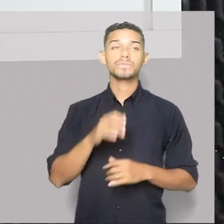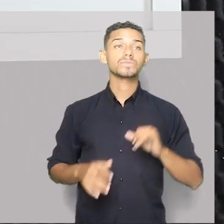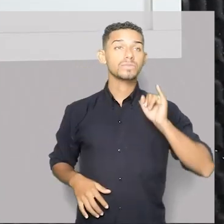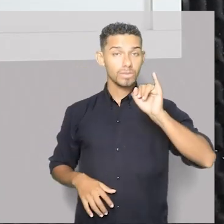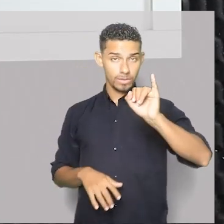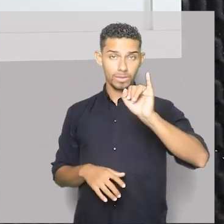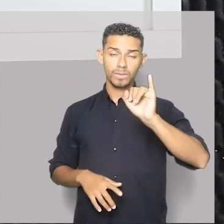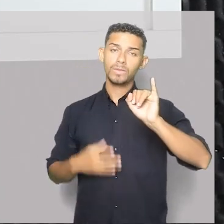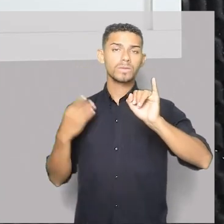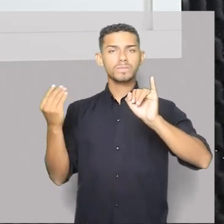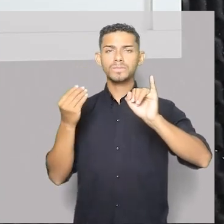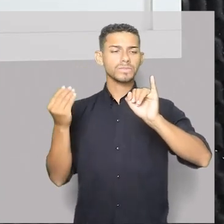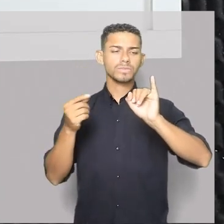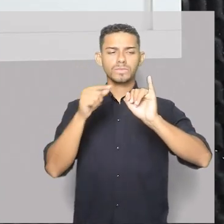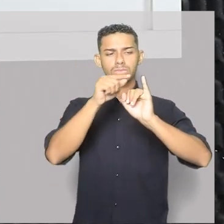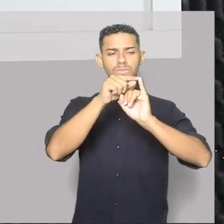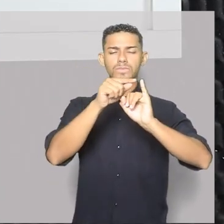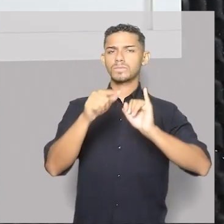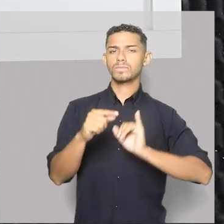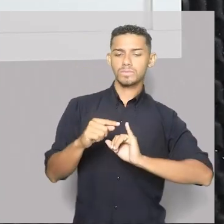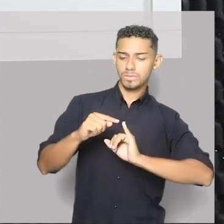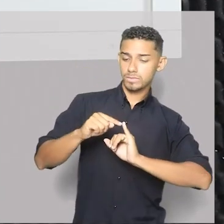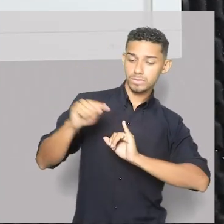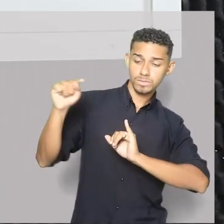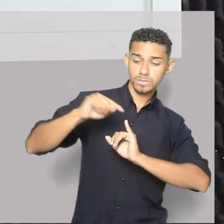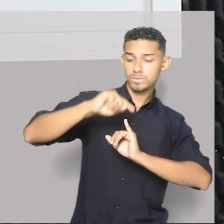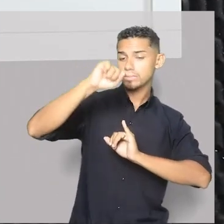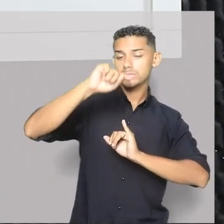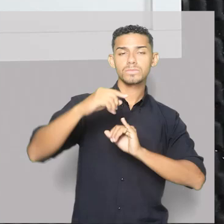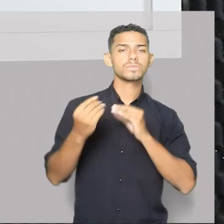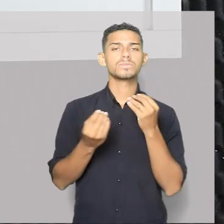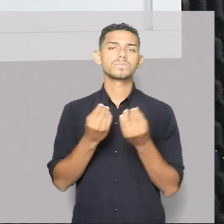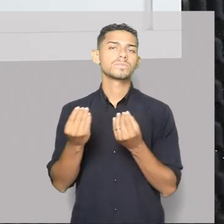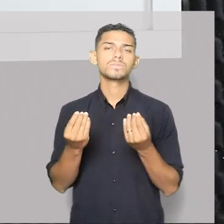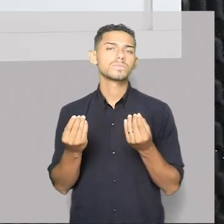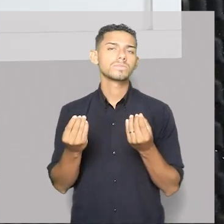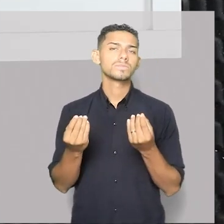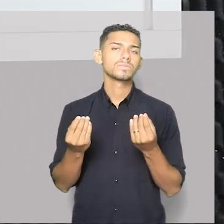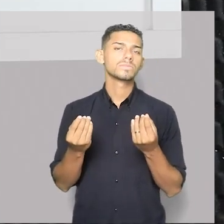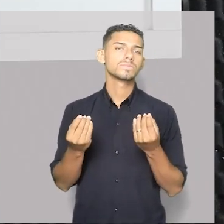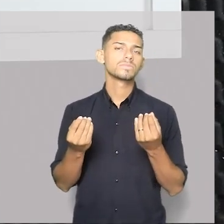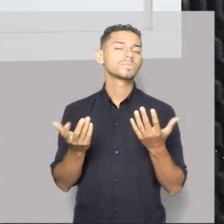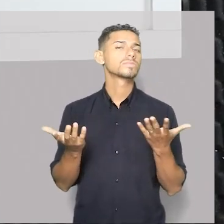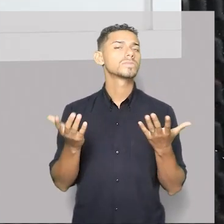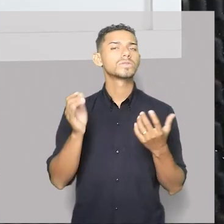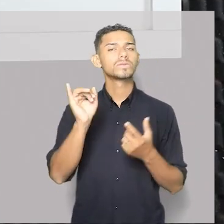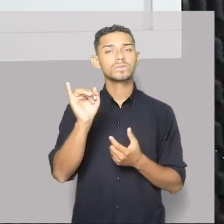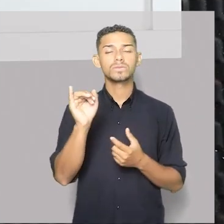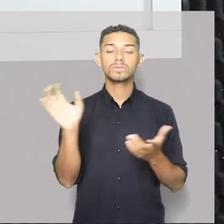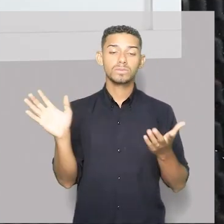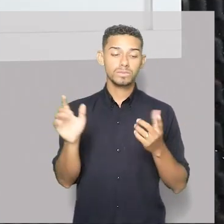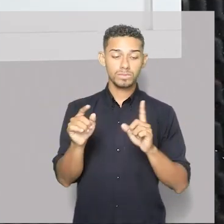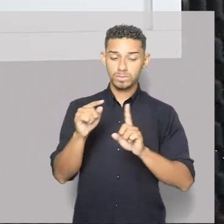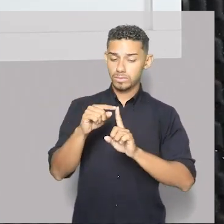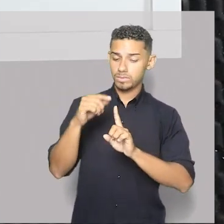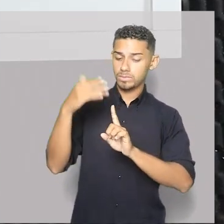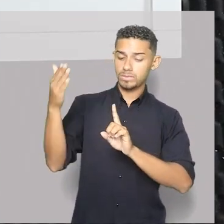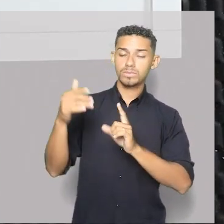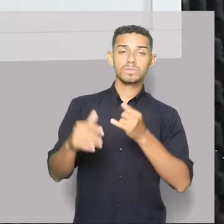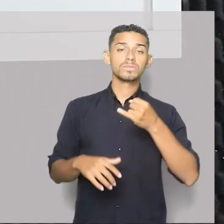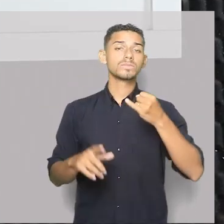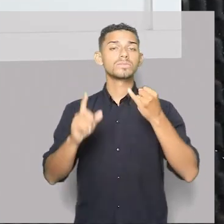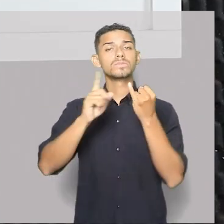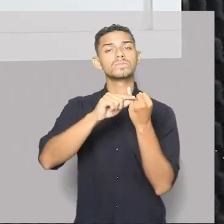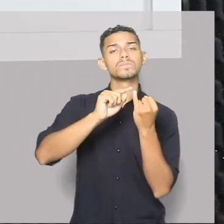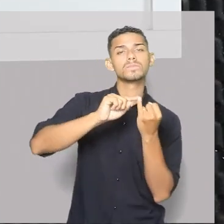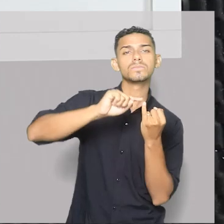I? Como que eu monto um grupo monofilético a partir ali, né, do I? Quem que está descendendo aí do I, gente?